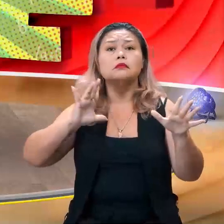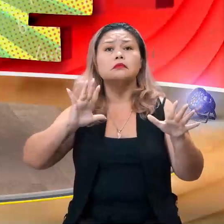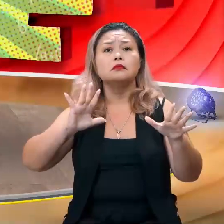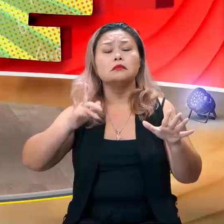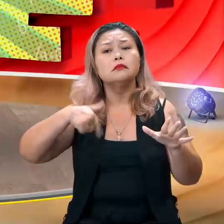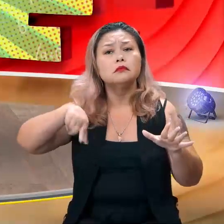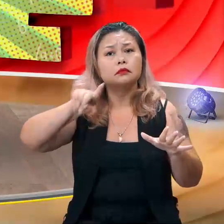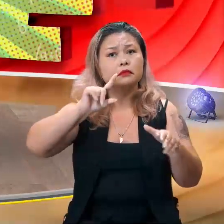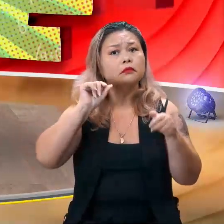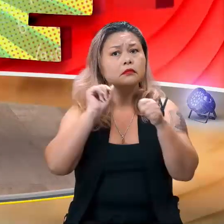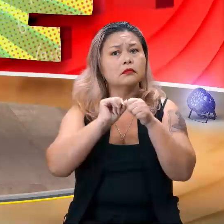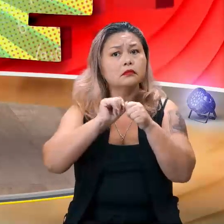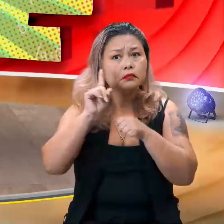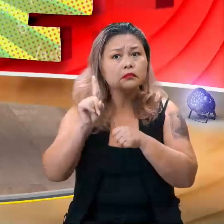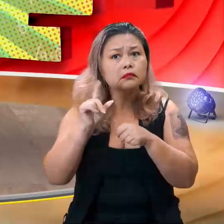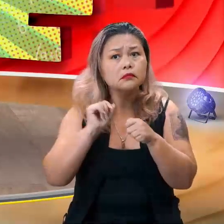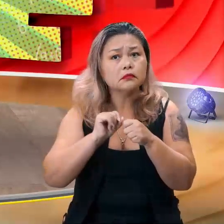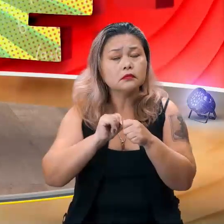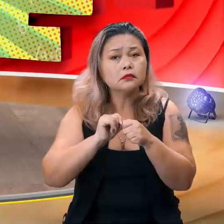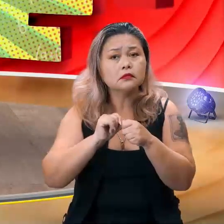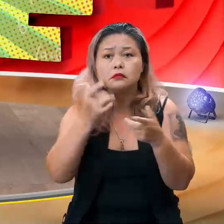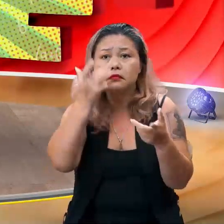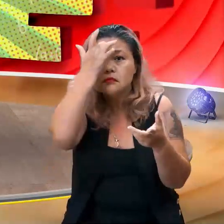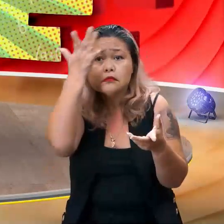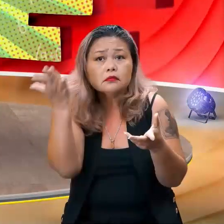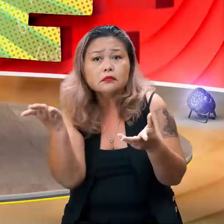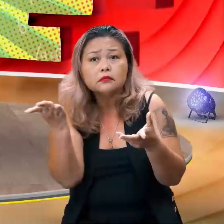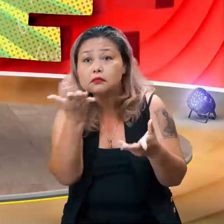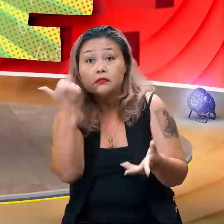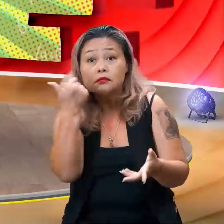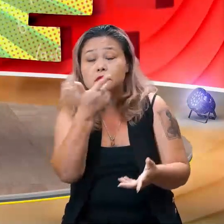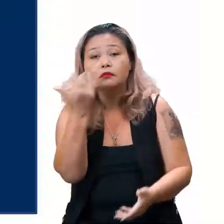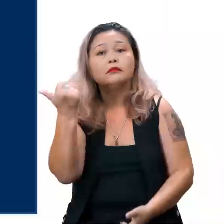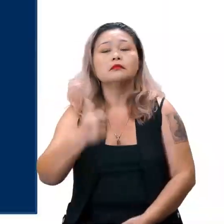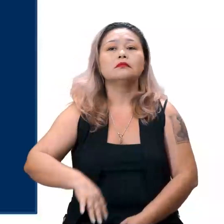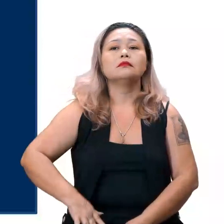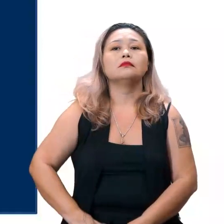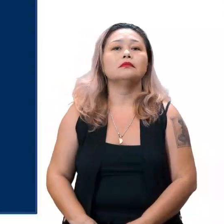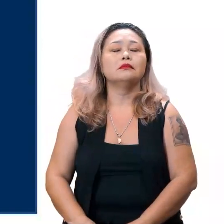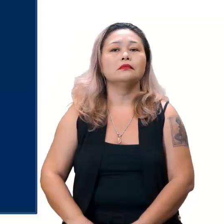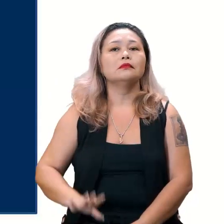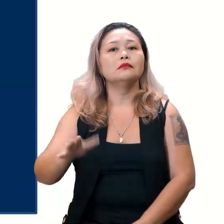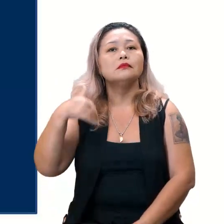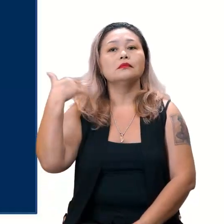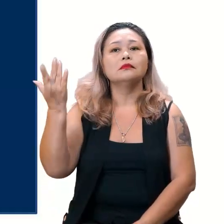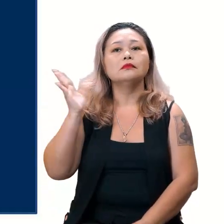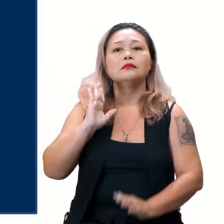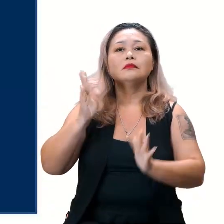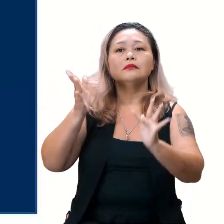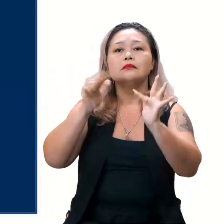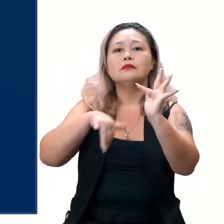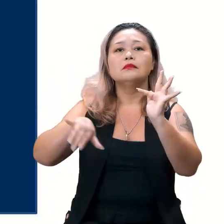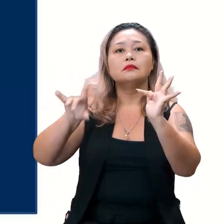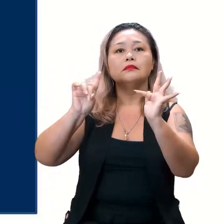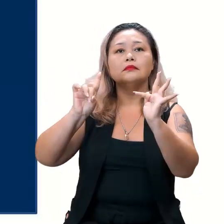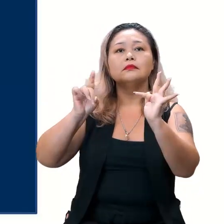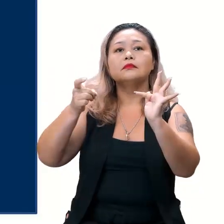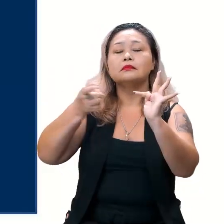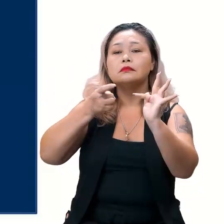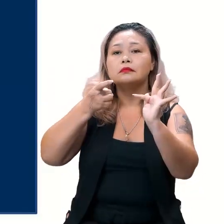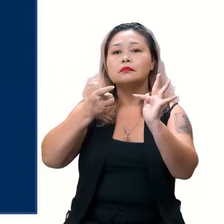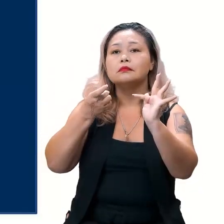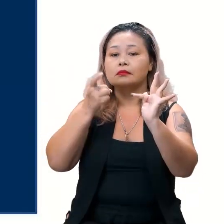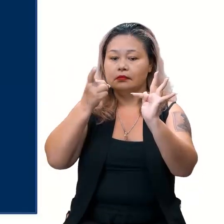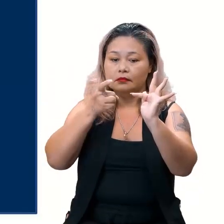já fizeram essa? Já? Tá fácil. Vamos ver lá? Vamos lá? Vamos. Ah. Dada a função abaixo, o valor de x quando f de x